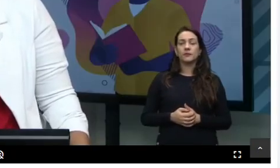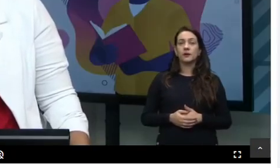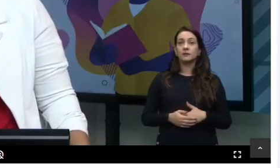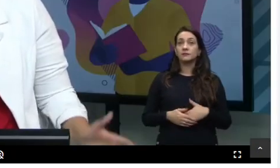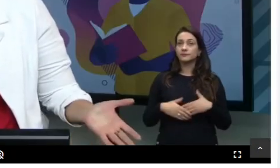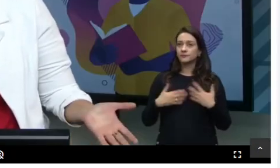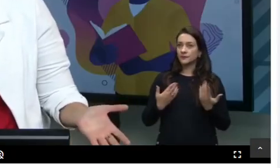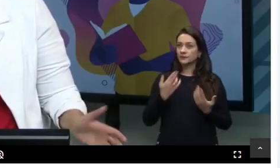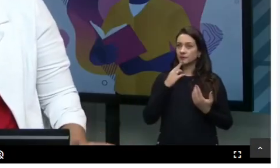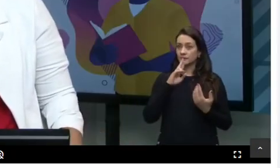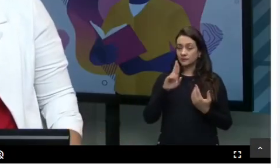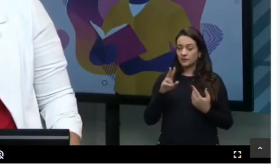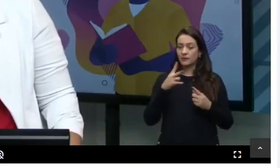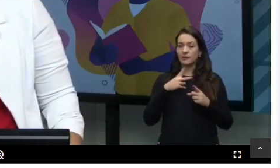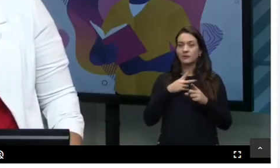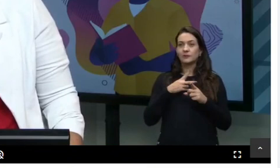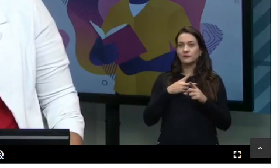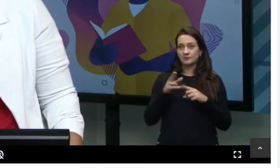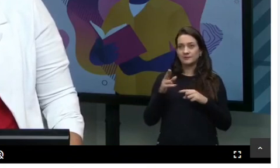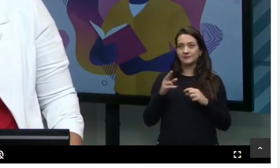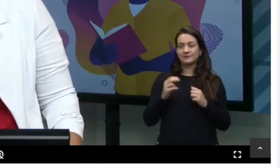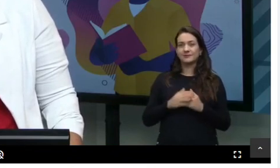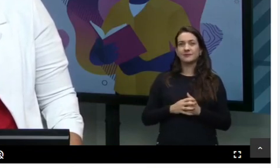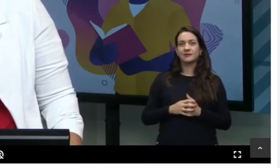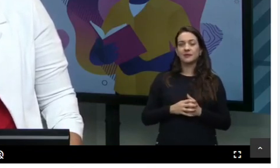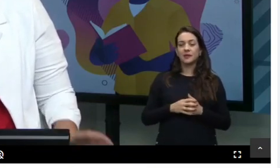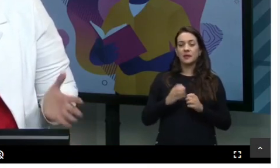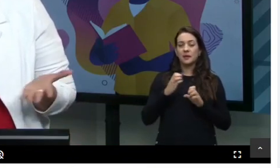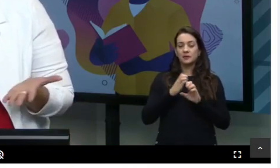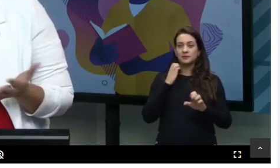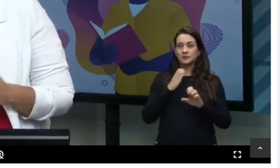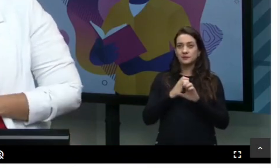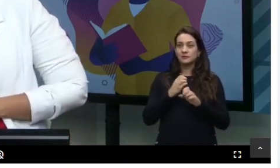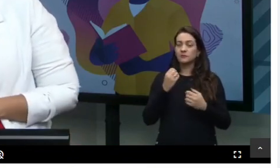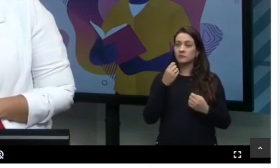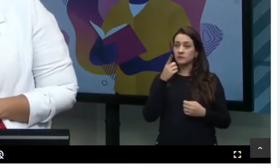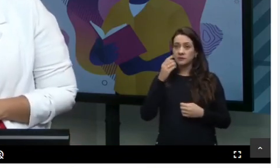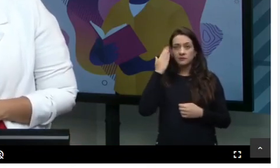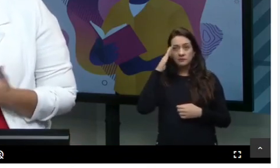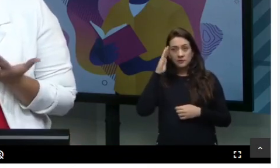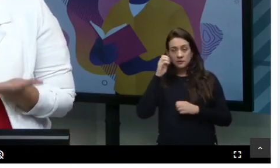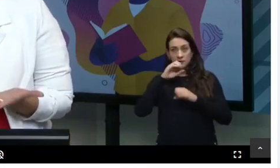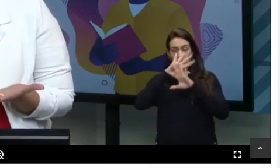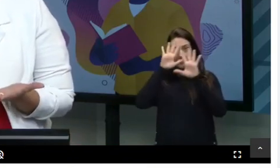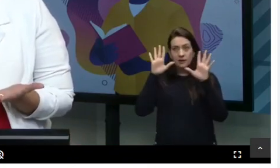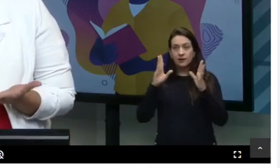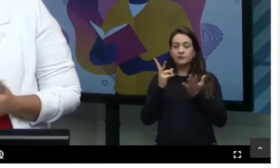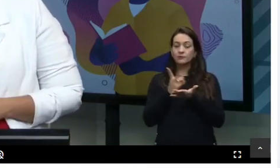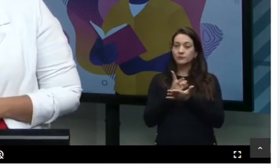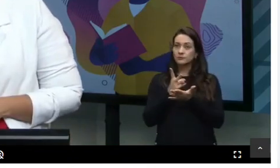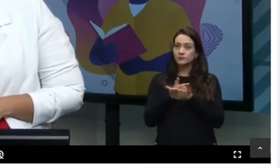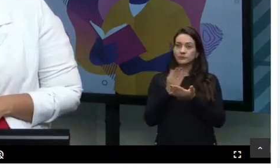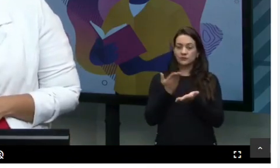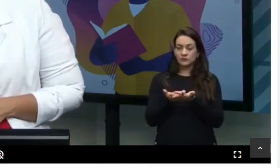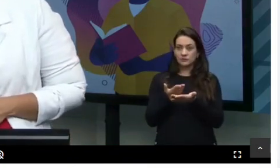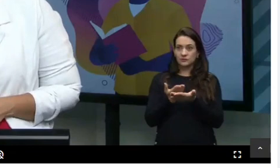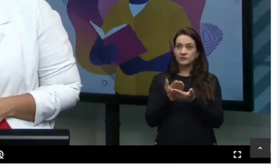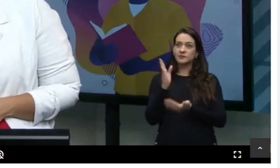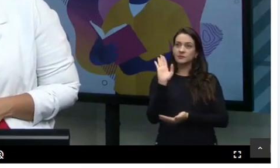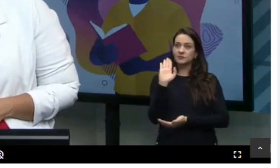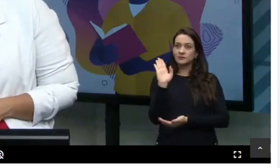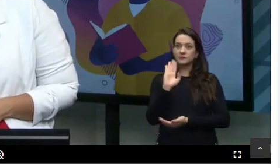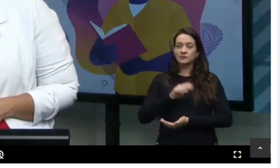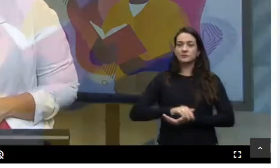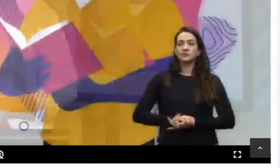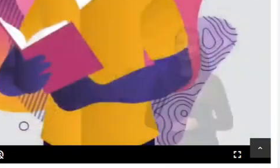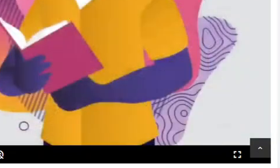Bom, e essa foi a resolução de outra questão de engenharia. Eu espero que você tenha entendido. Continue seus estudos e até